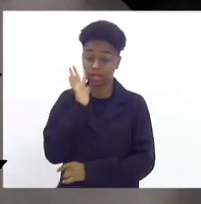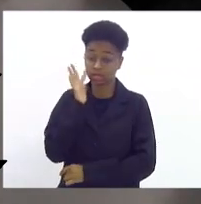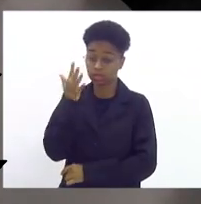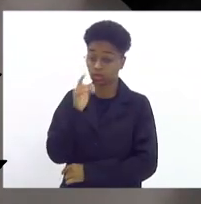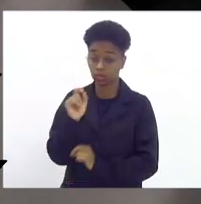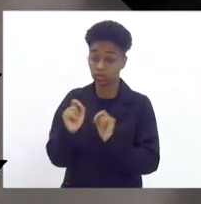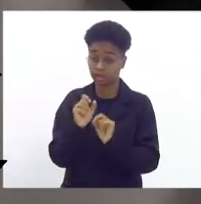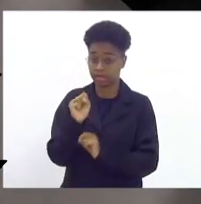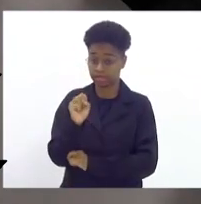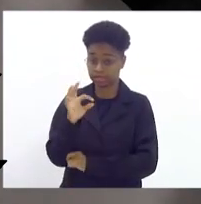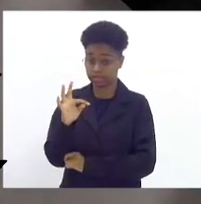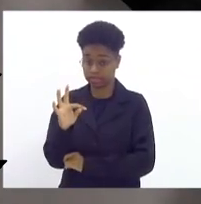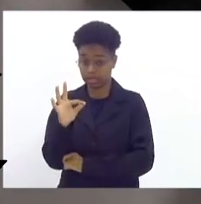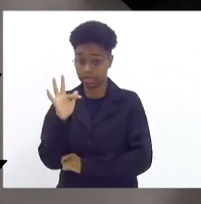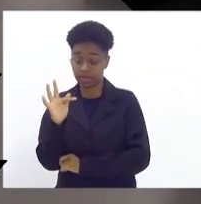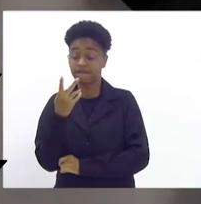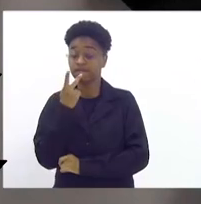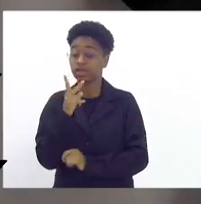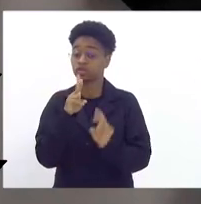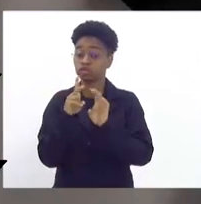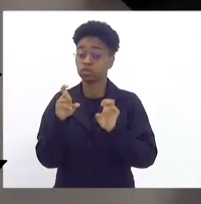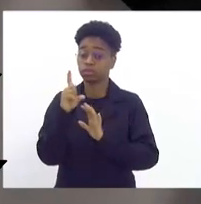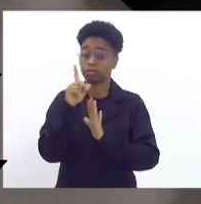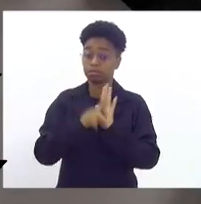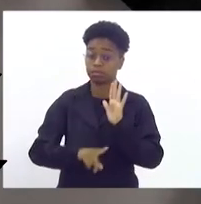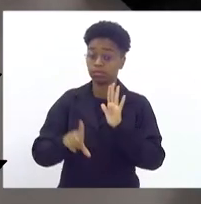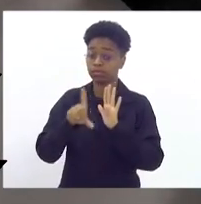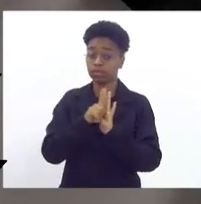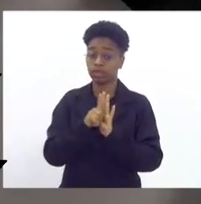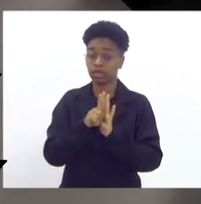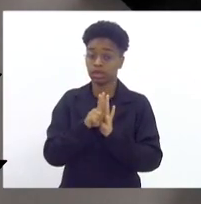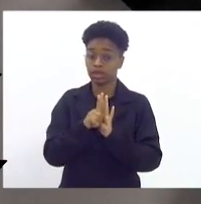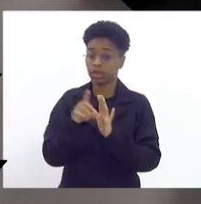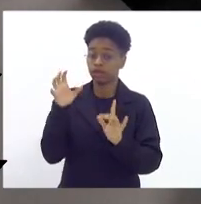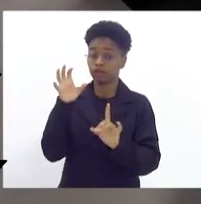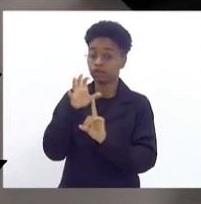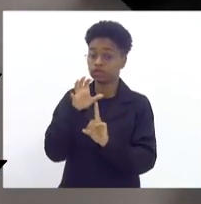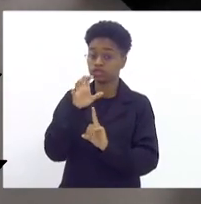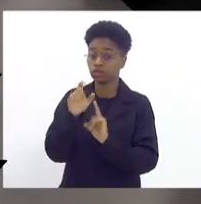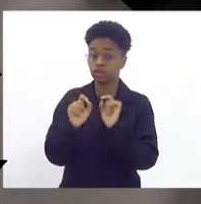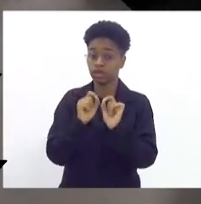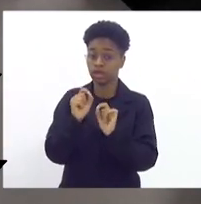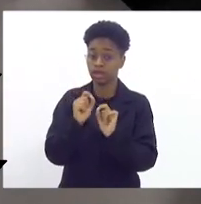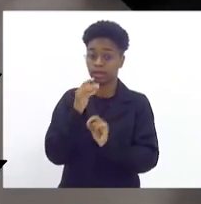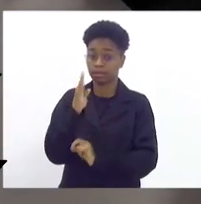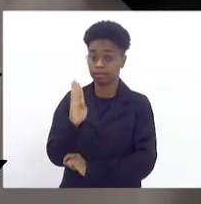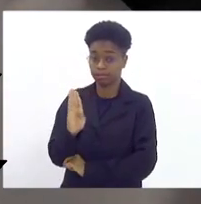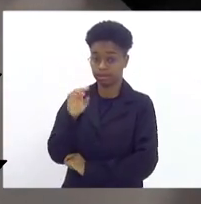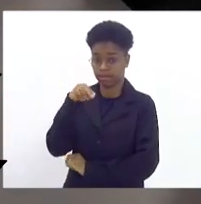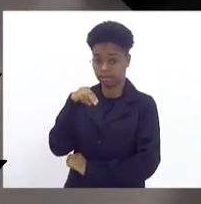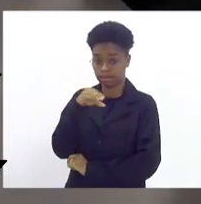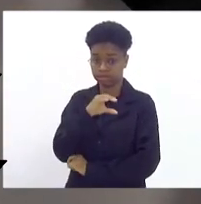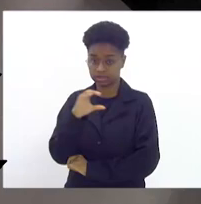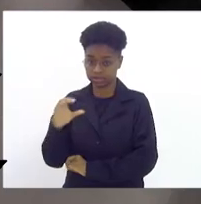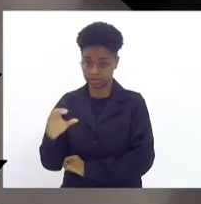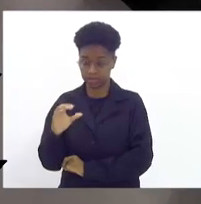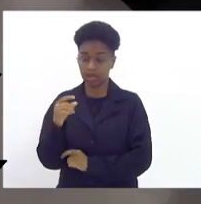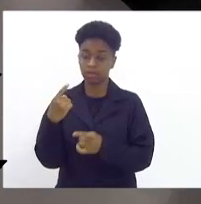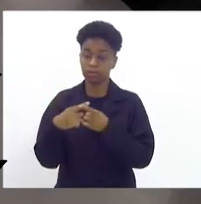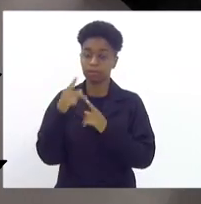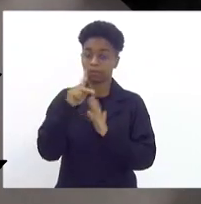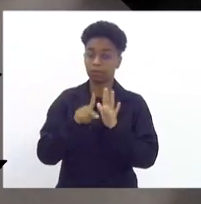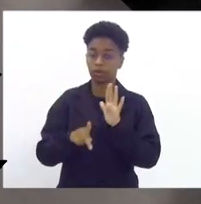a um projeto de lei que tocava na base nacional comum curricular. O projeto de